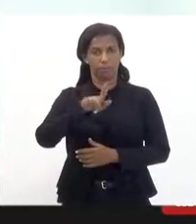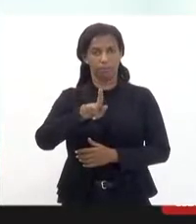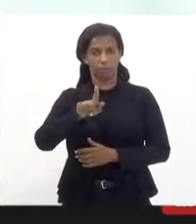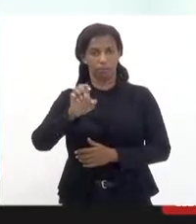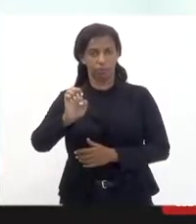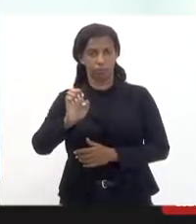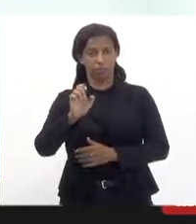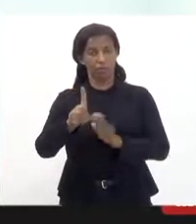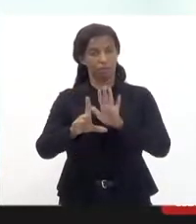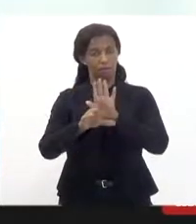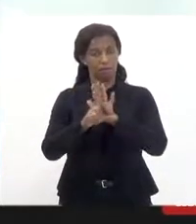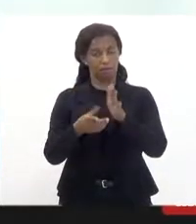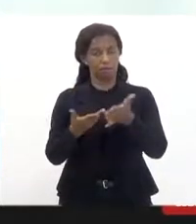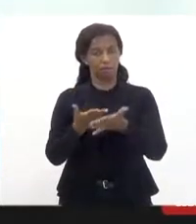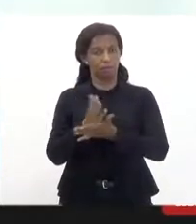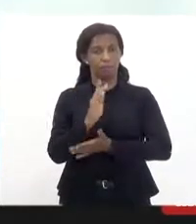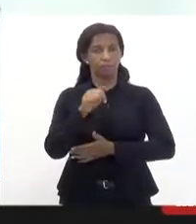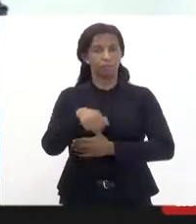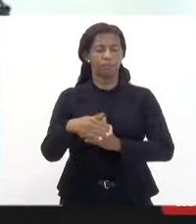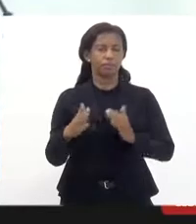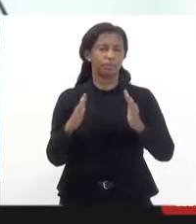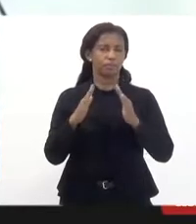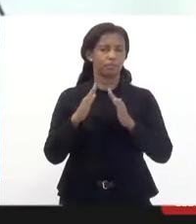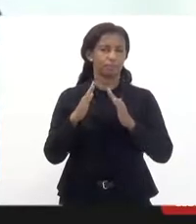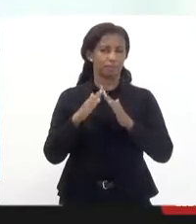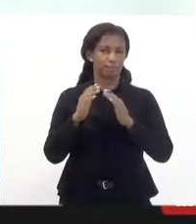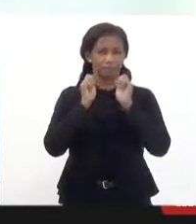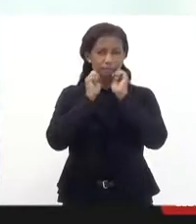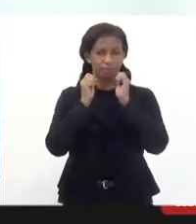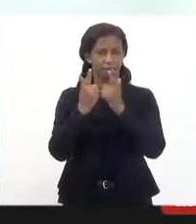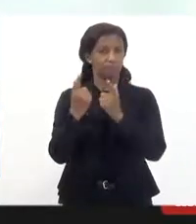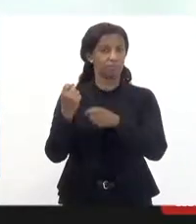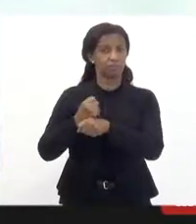lei aprovada por essa casa alguns anos atrás,